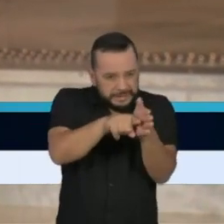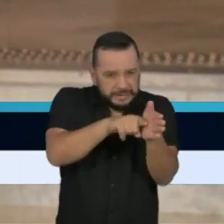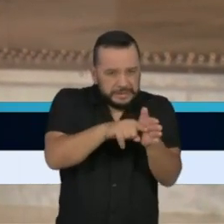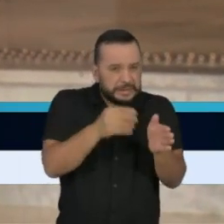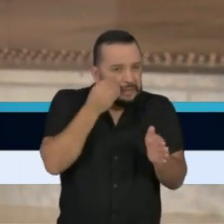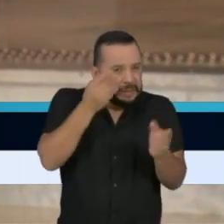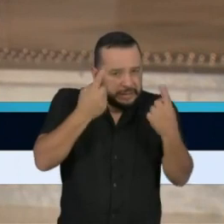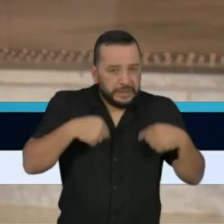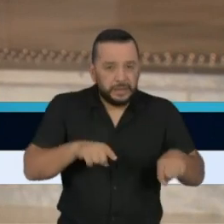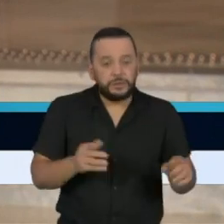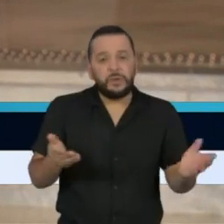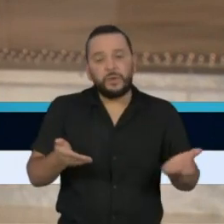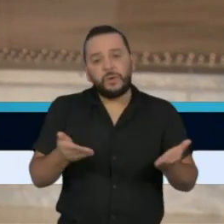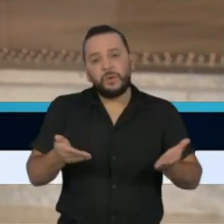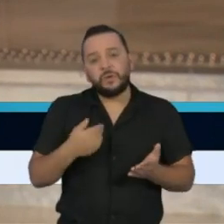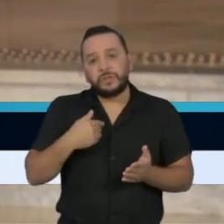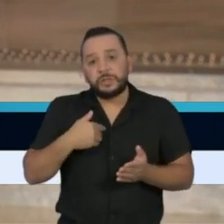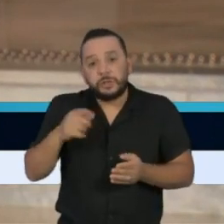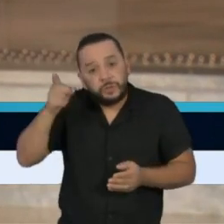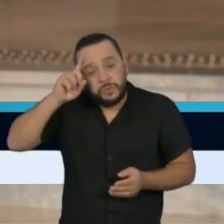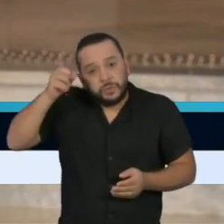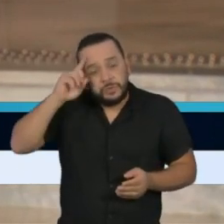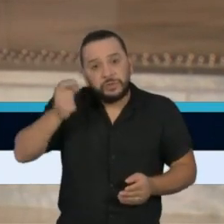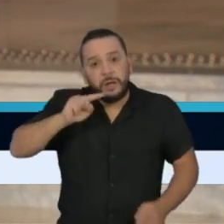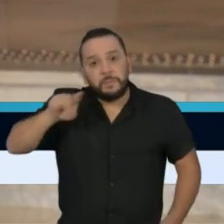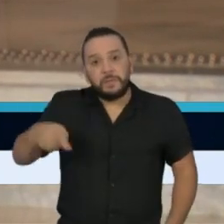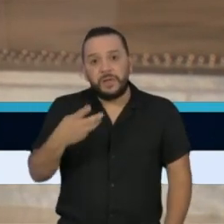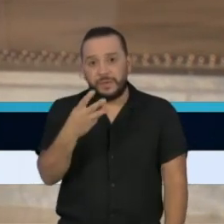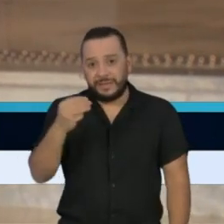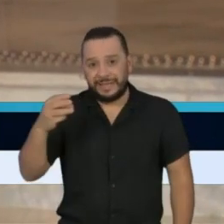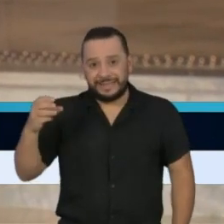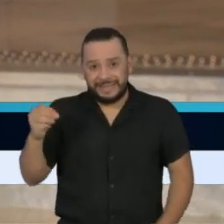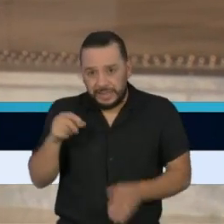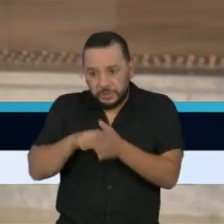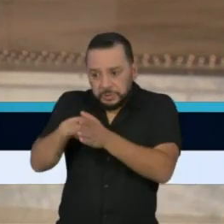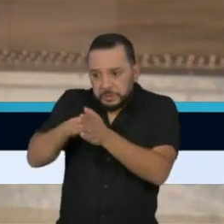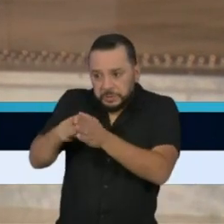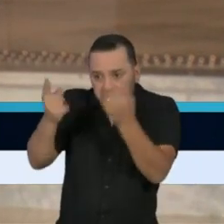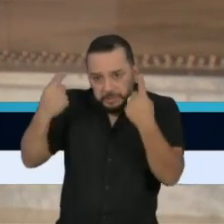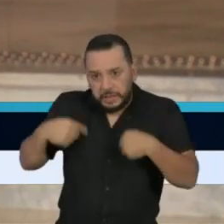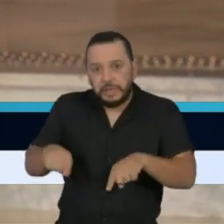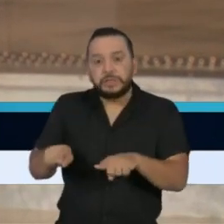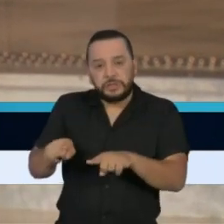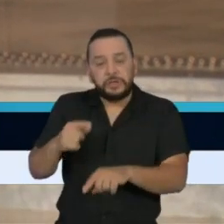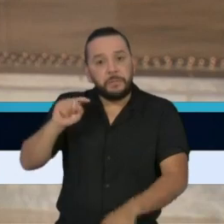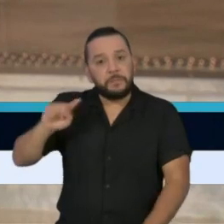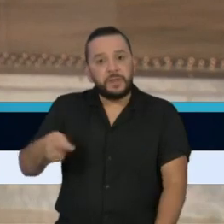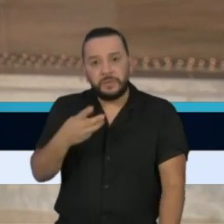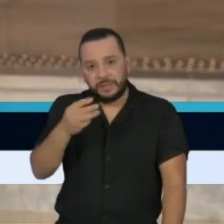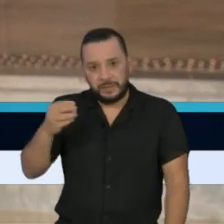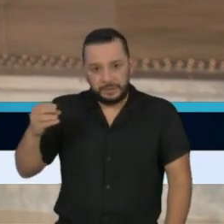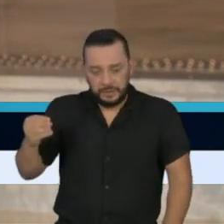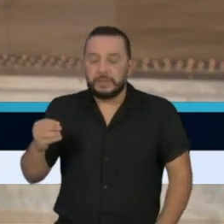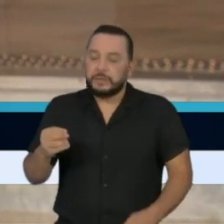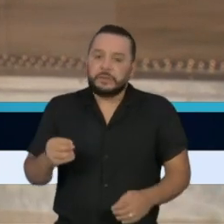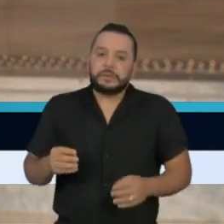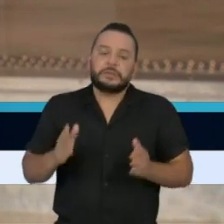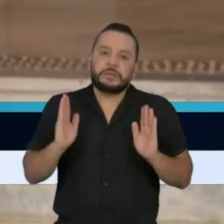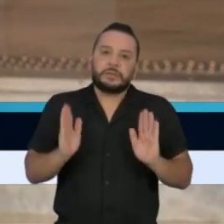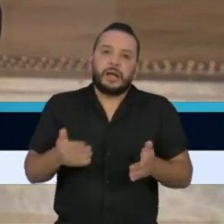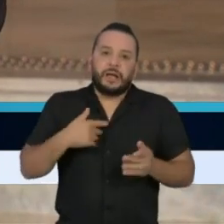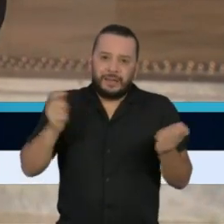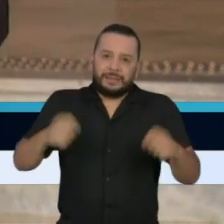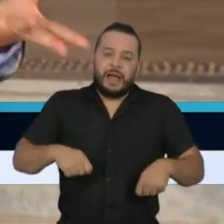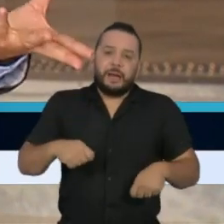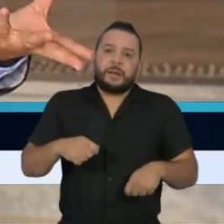de 1.300 testes por dia. A rede já está operando com 2.000, capacidade de 2.000, e, portanto, o que